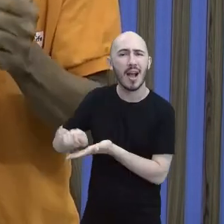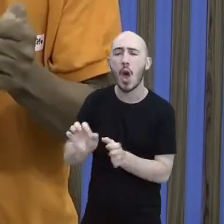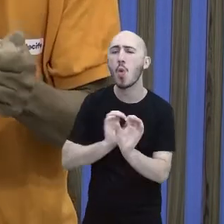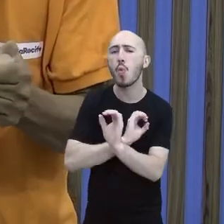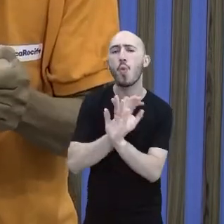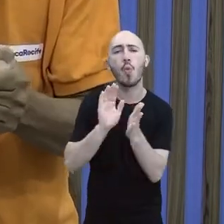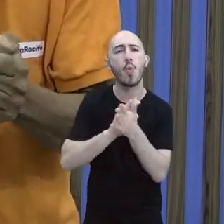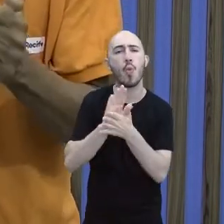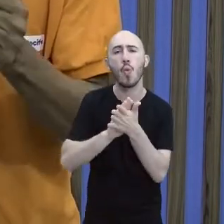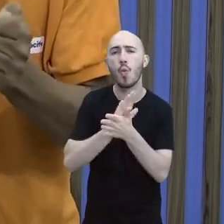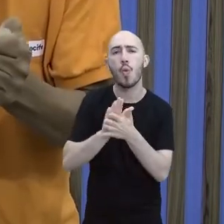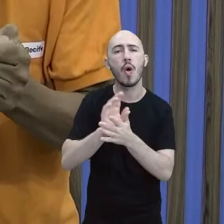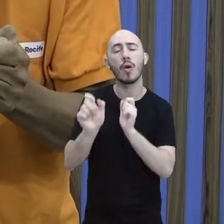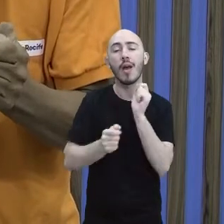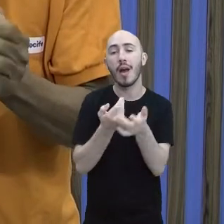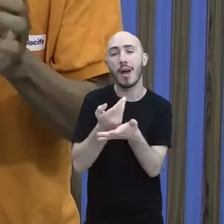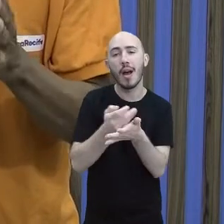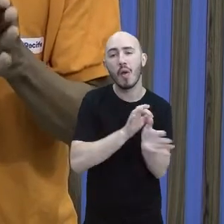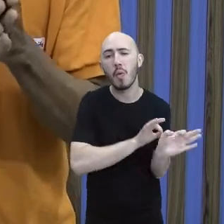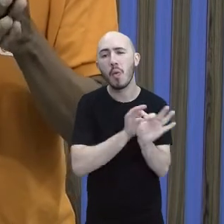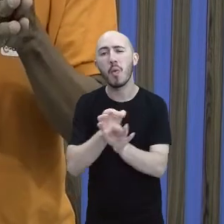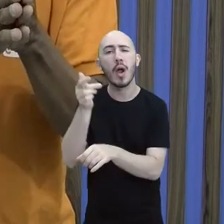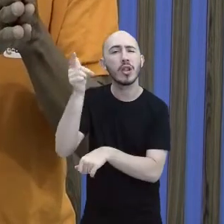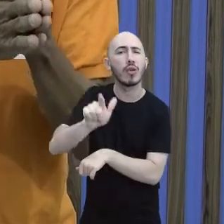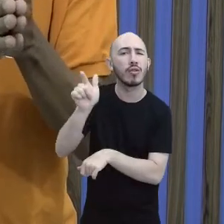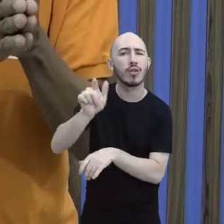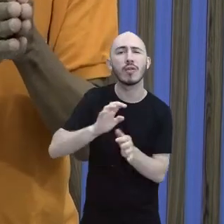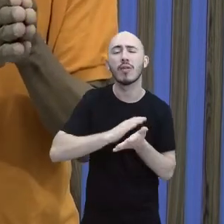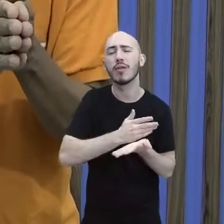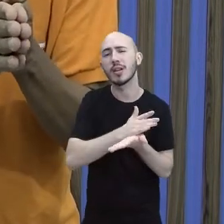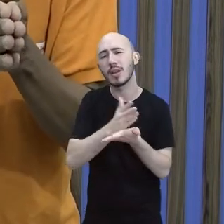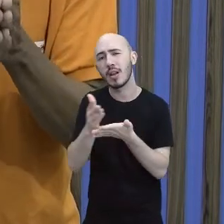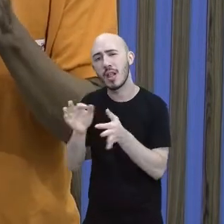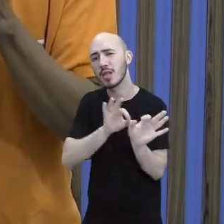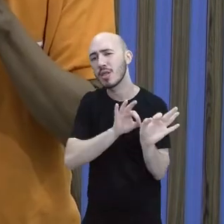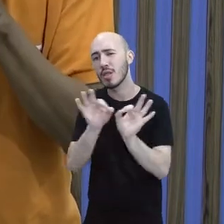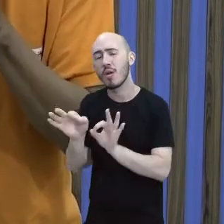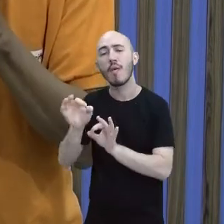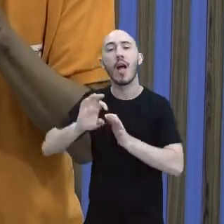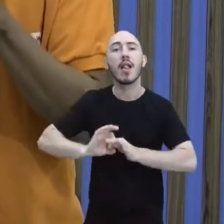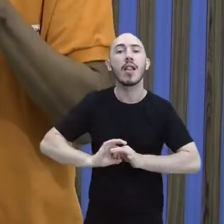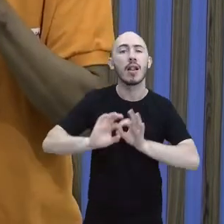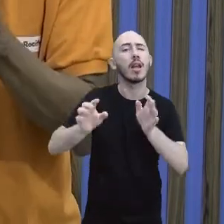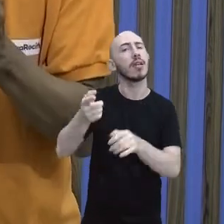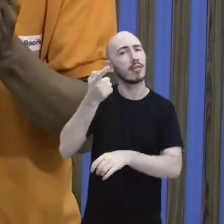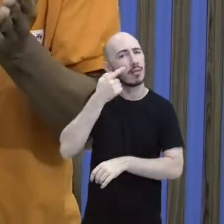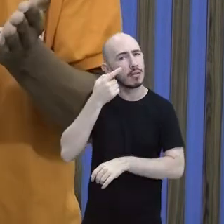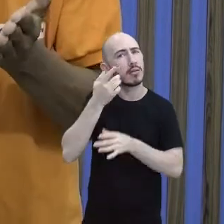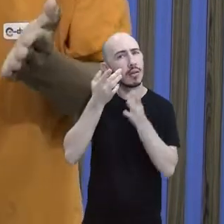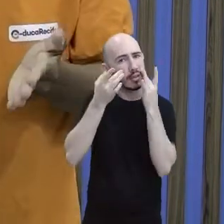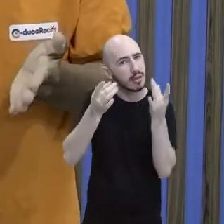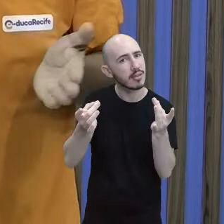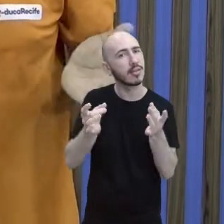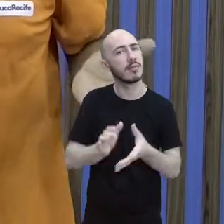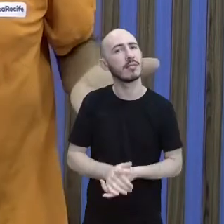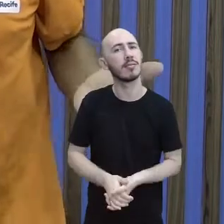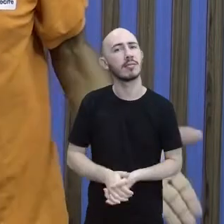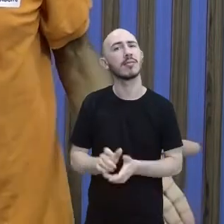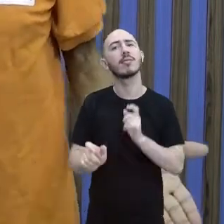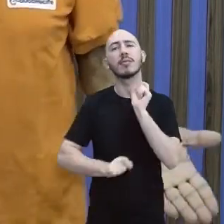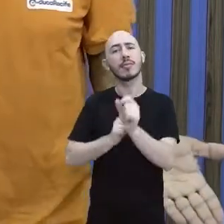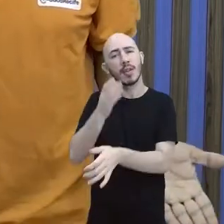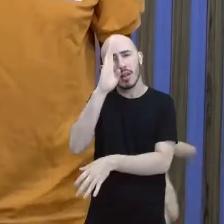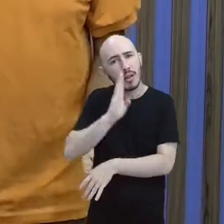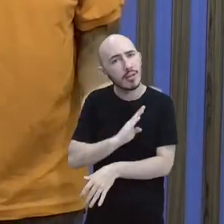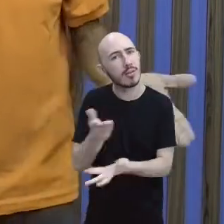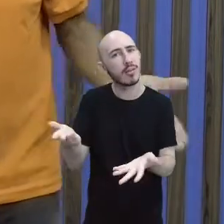aula, repositório, vê quantas vezes tu quiser. Tá lá, ó. Tá vendo os dois ali? Te liga, cara. Te liga. Bolso, meu irmão, é